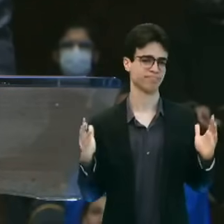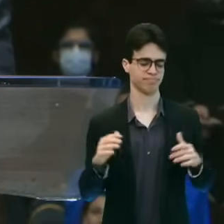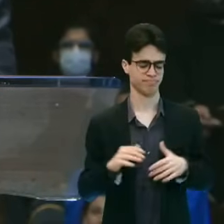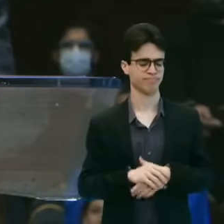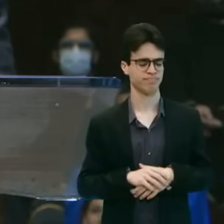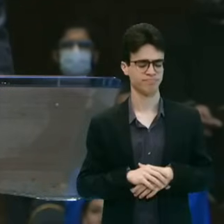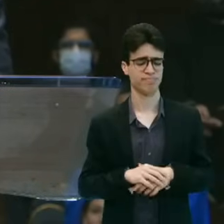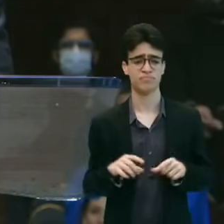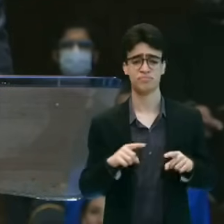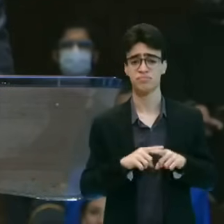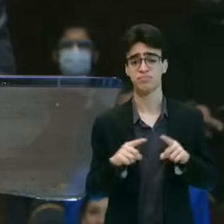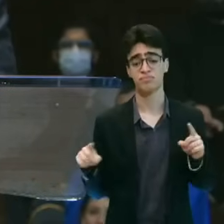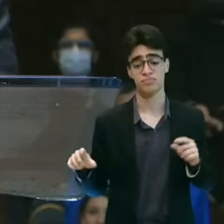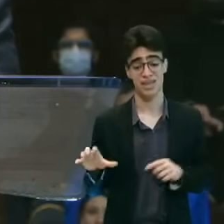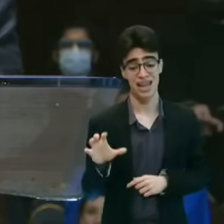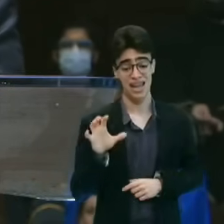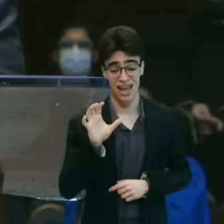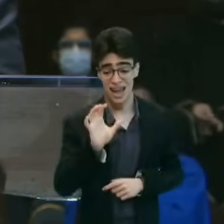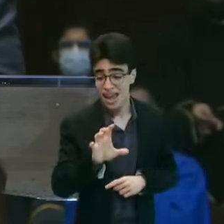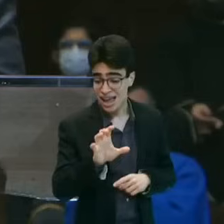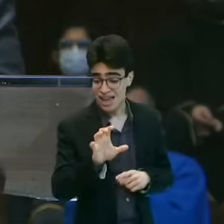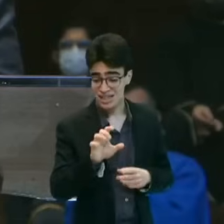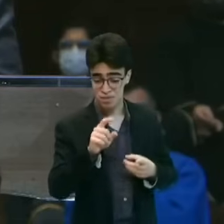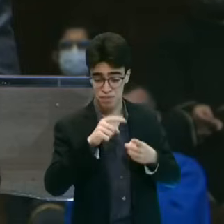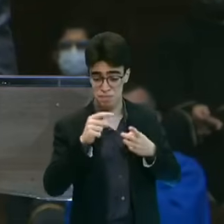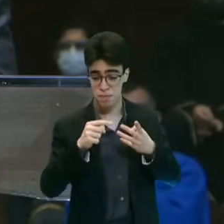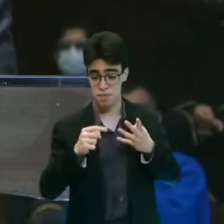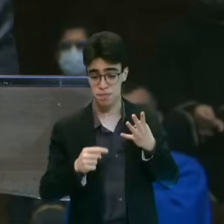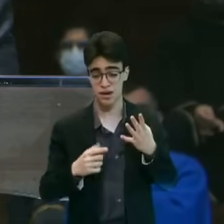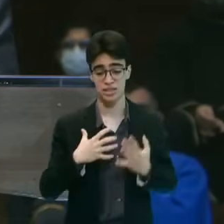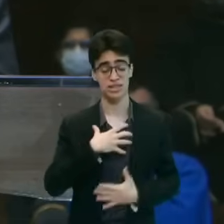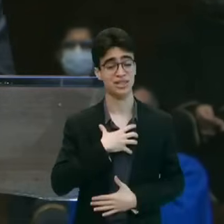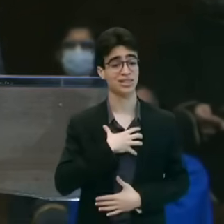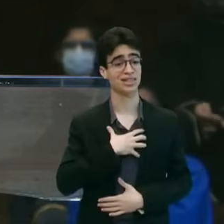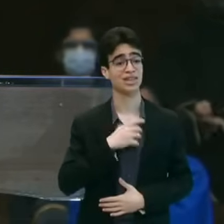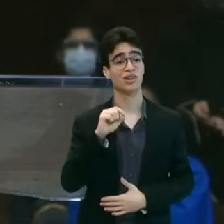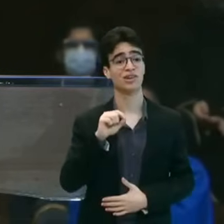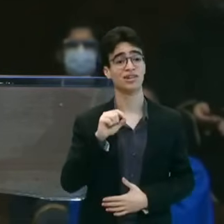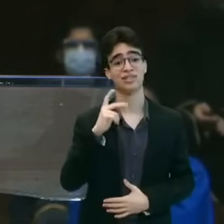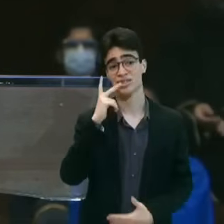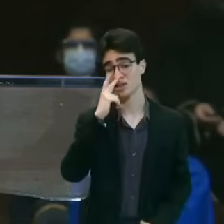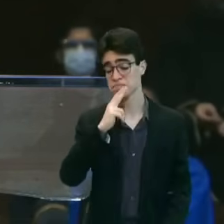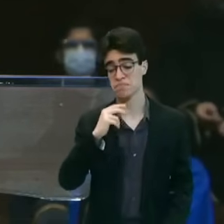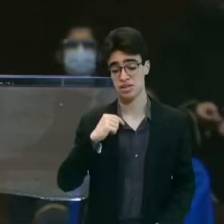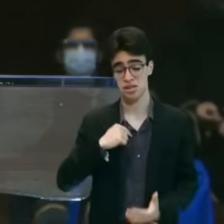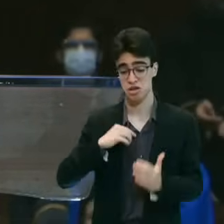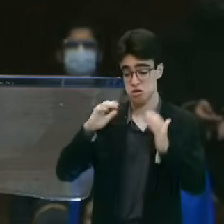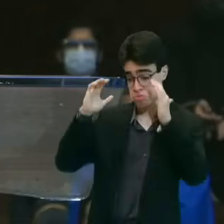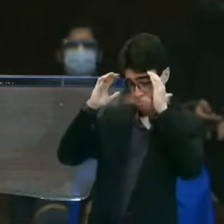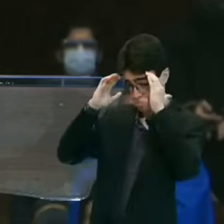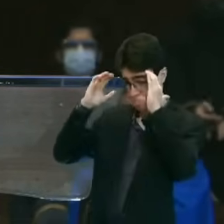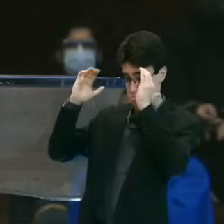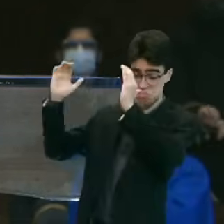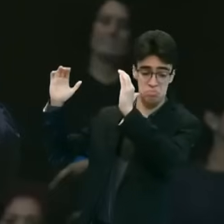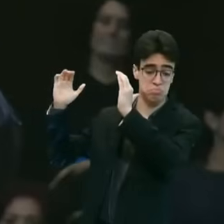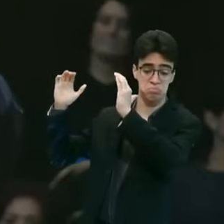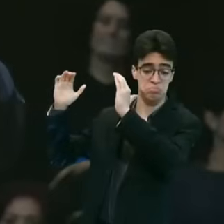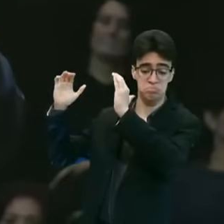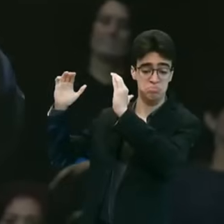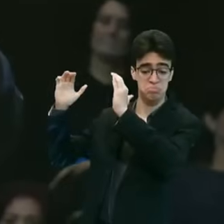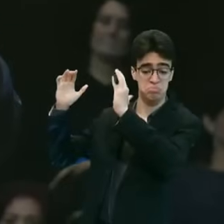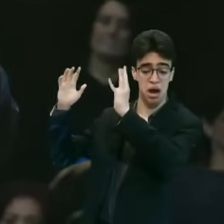E são esses os sentimentos que fazem com que o temor do Senhor comece a ser